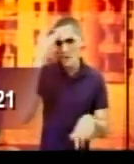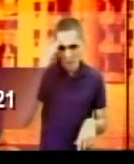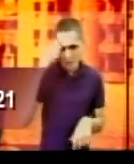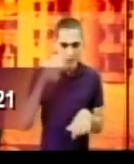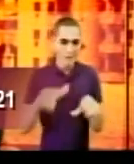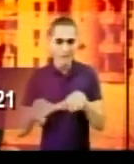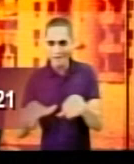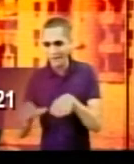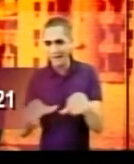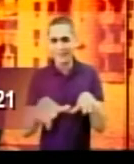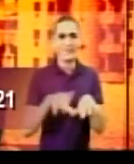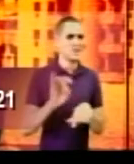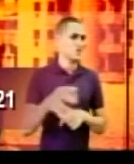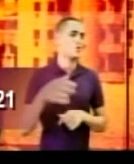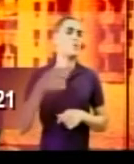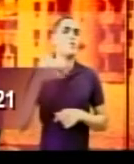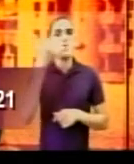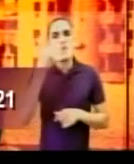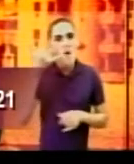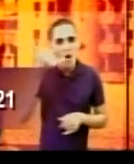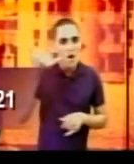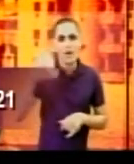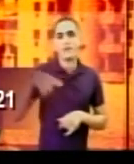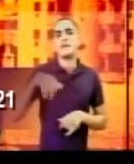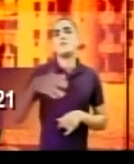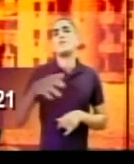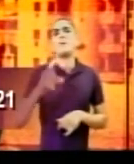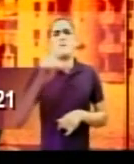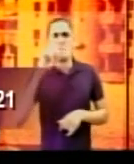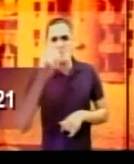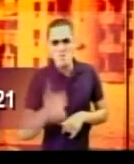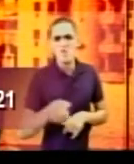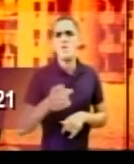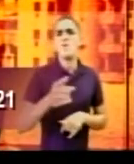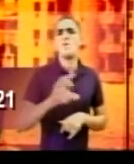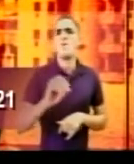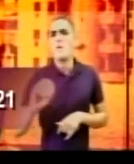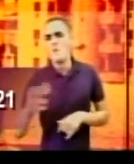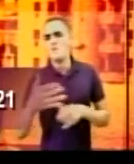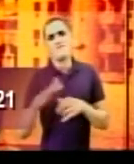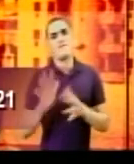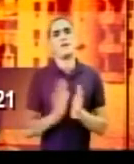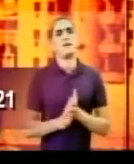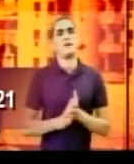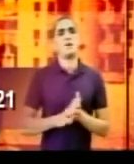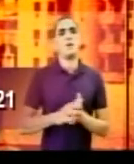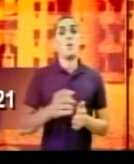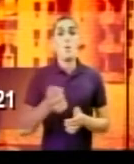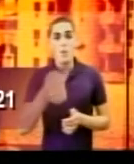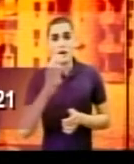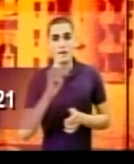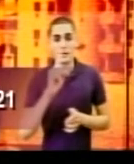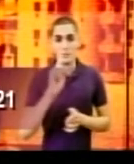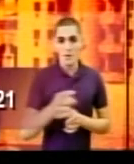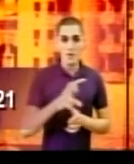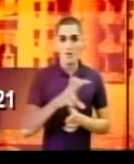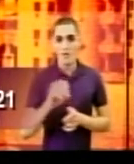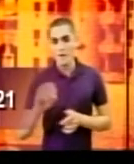e poucos, quase 1.500 em São José do Rio Preto, que é uma categoria que se expõe, a gente sabe